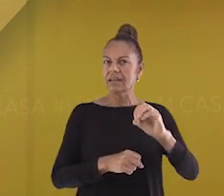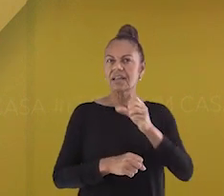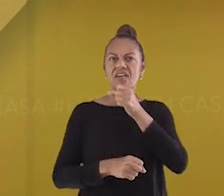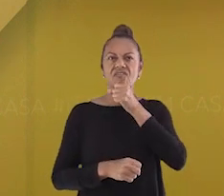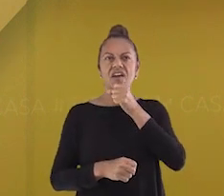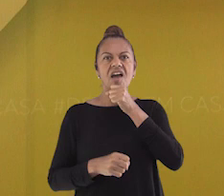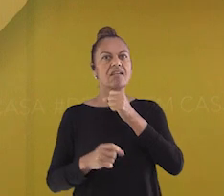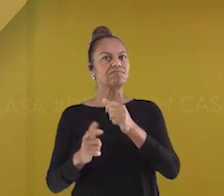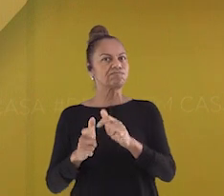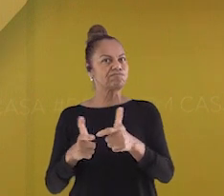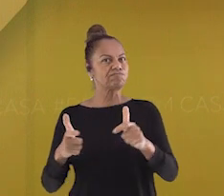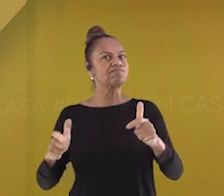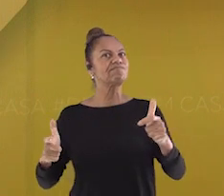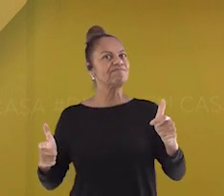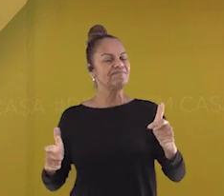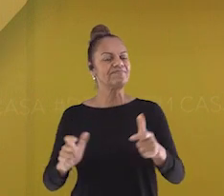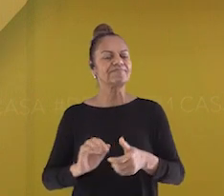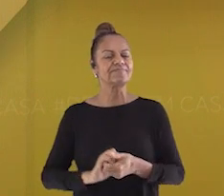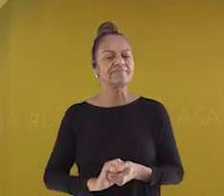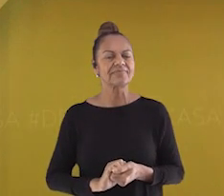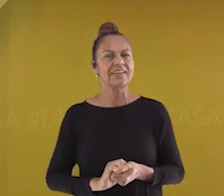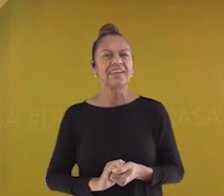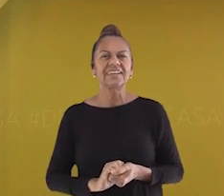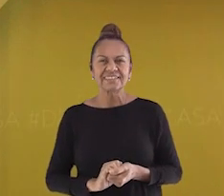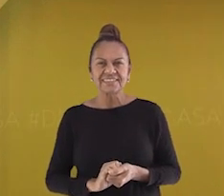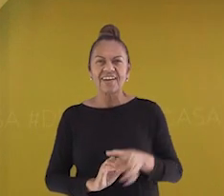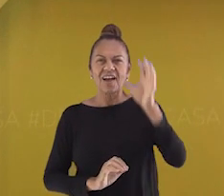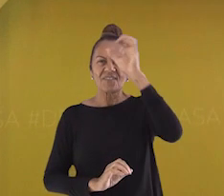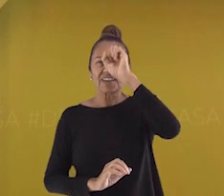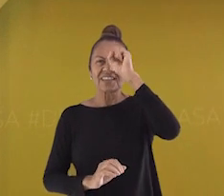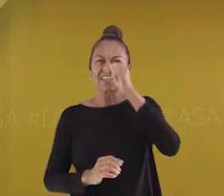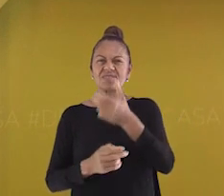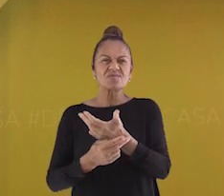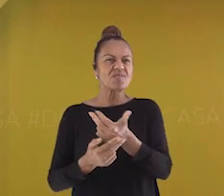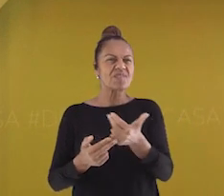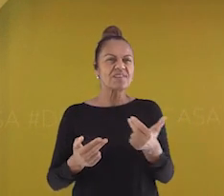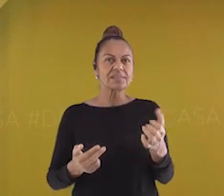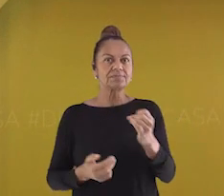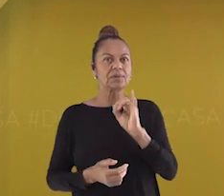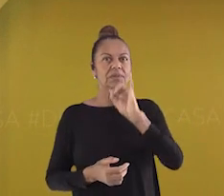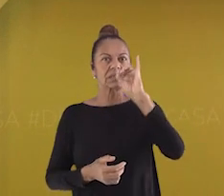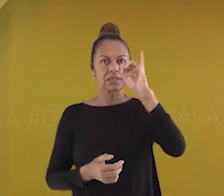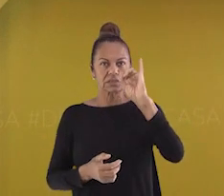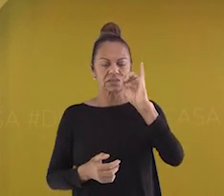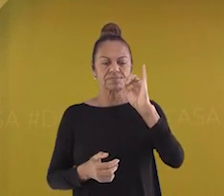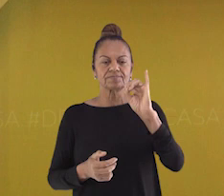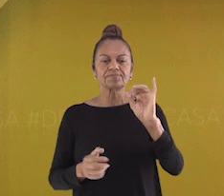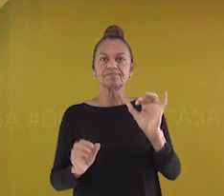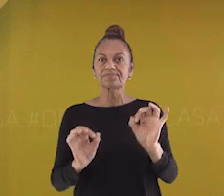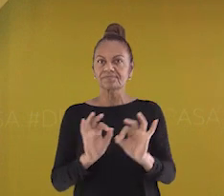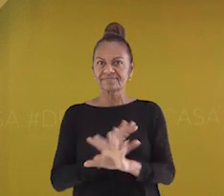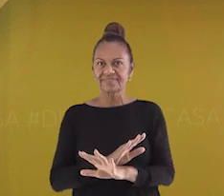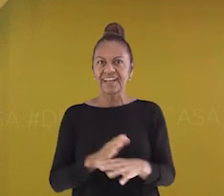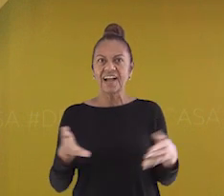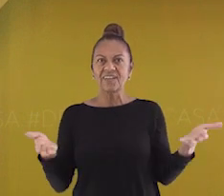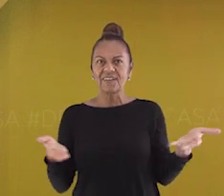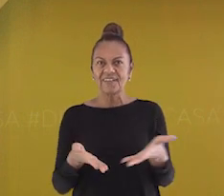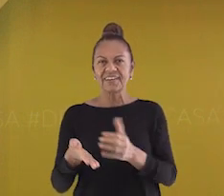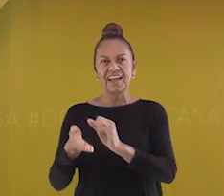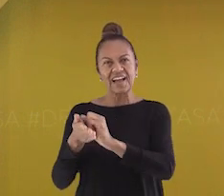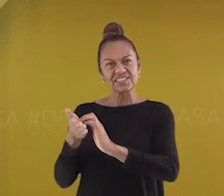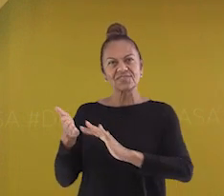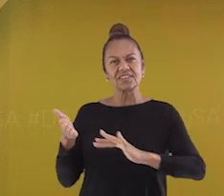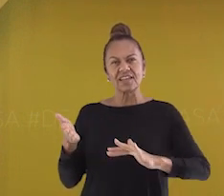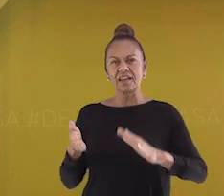mais idosos daqui uns 40 anos. Bom, vimos muitas coisas importantes. Agora vamos